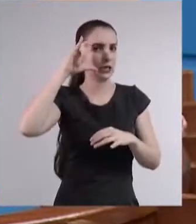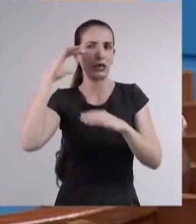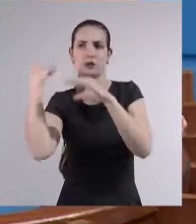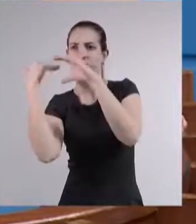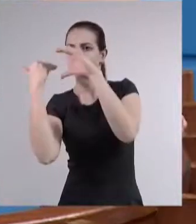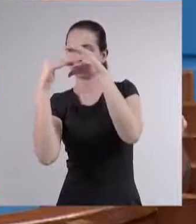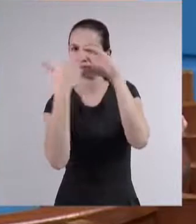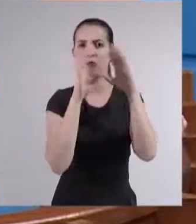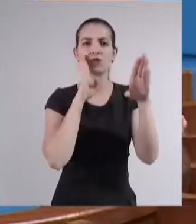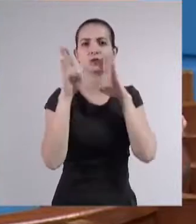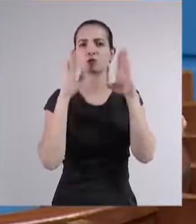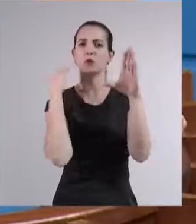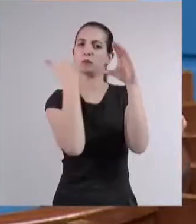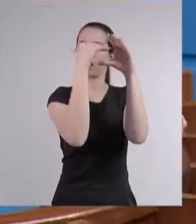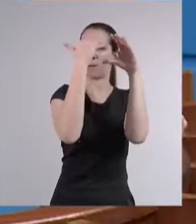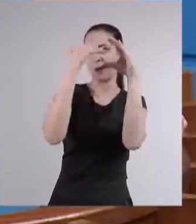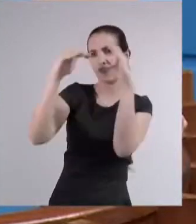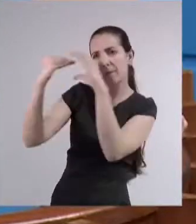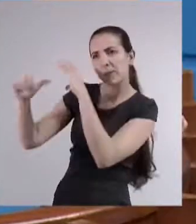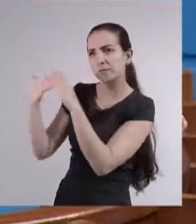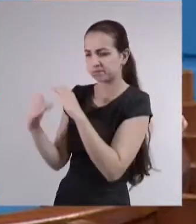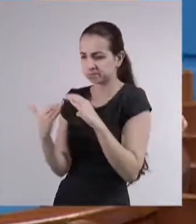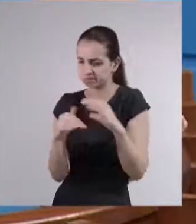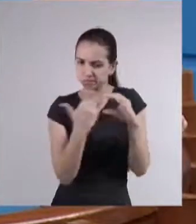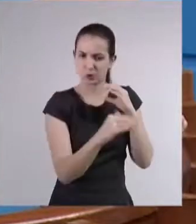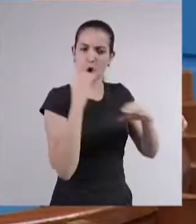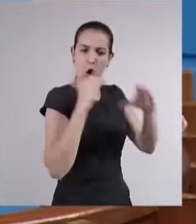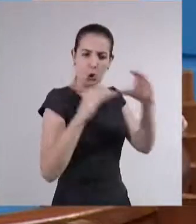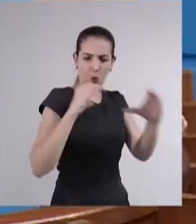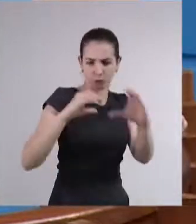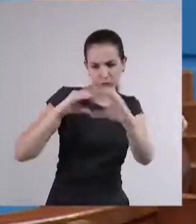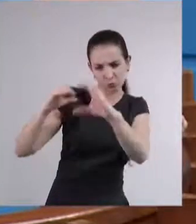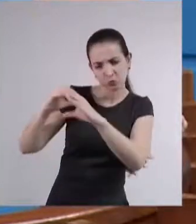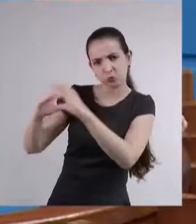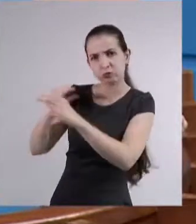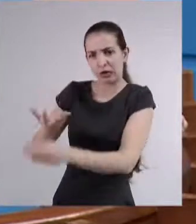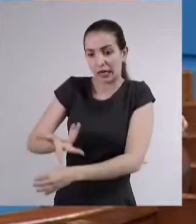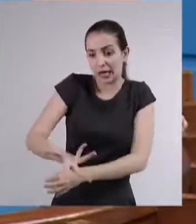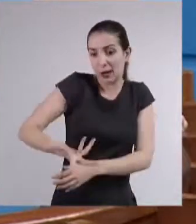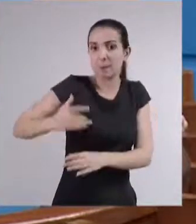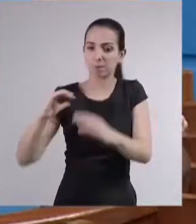Instagram e outros meios de comunicação.